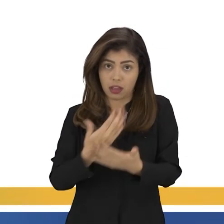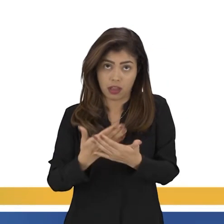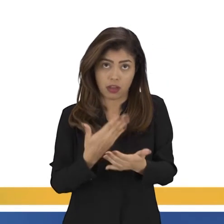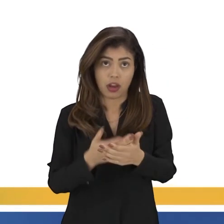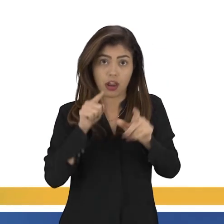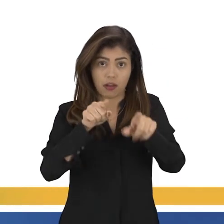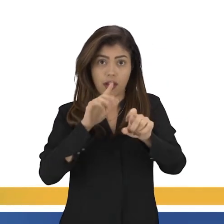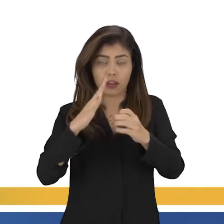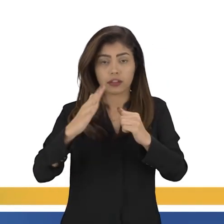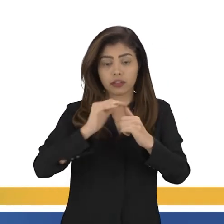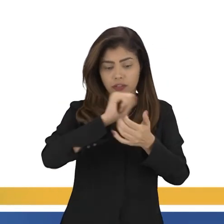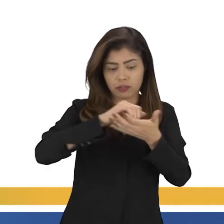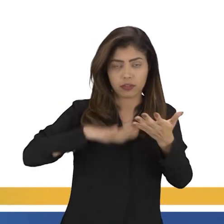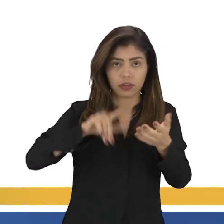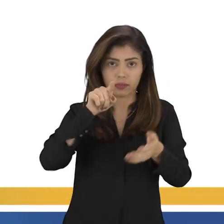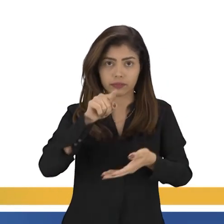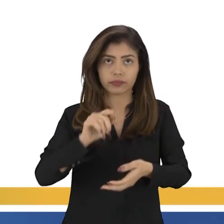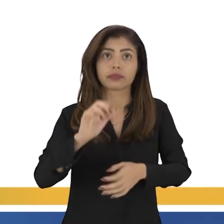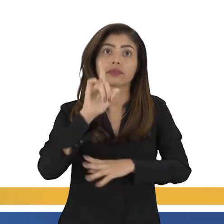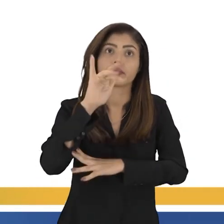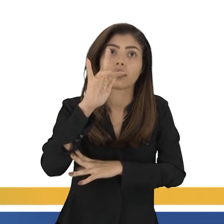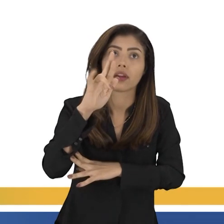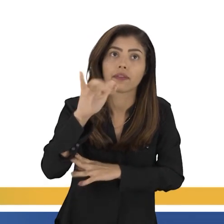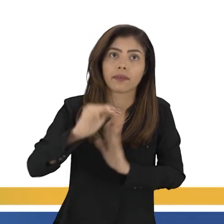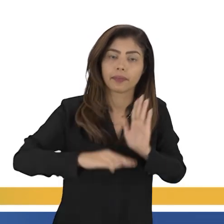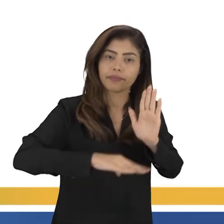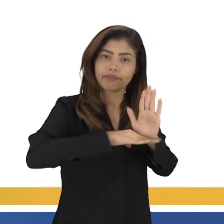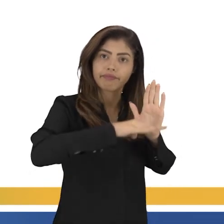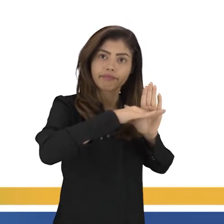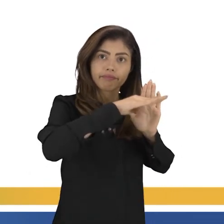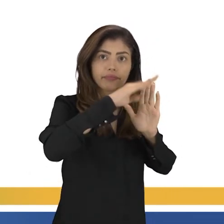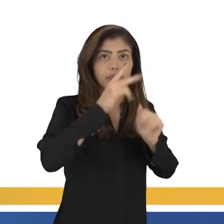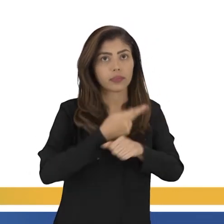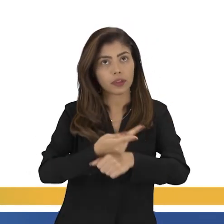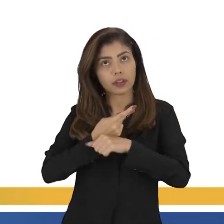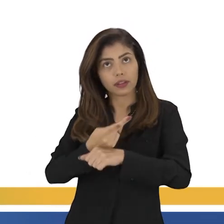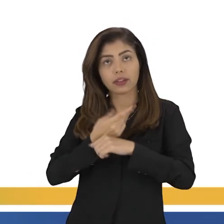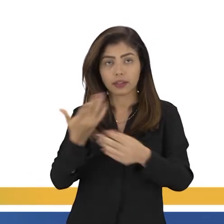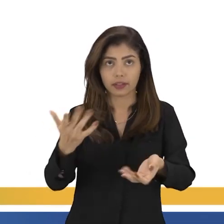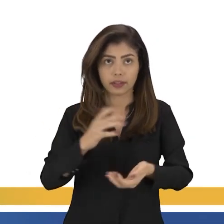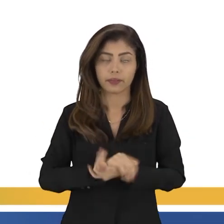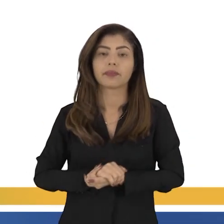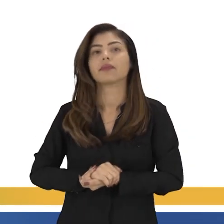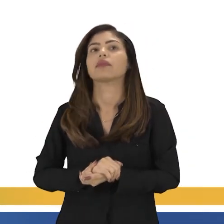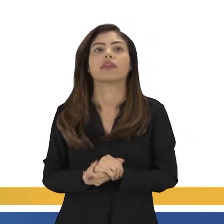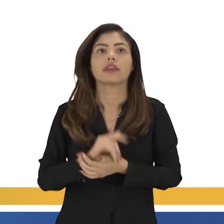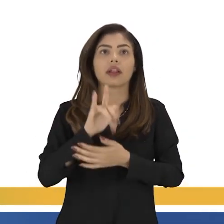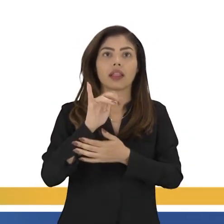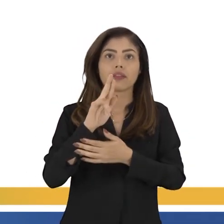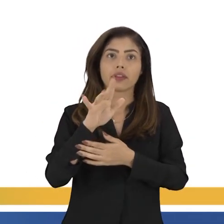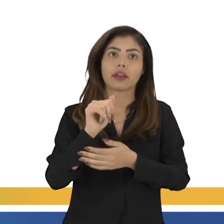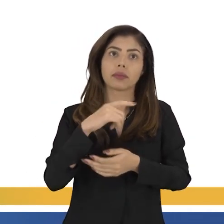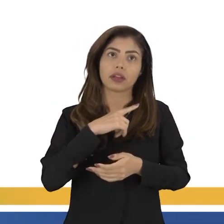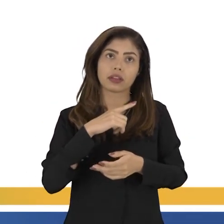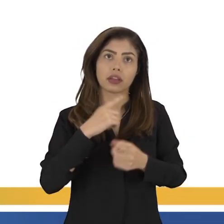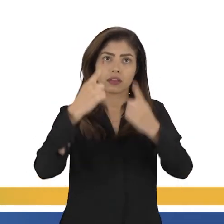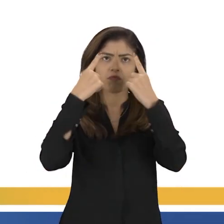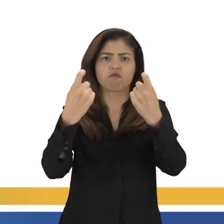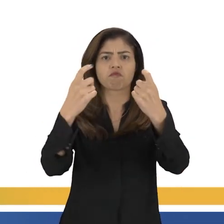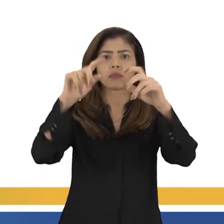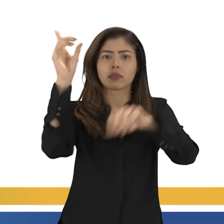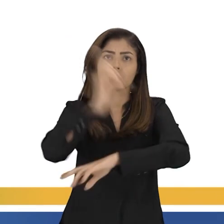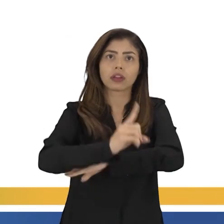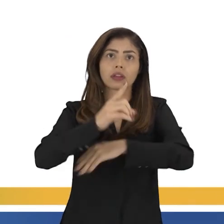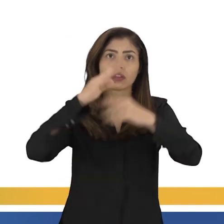de atividade para vocês. Faça um levantamento de casos, estudante pesquisador, autodidata, faça um levantamento de casos de violação